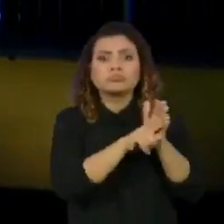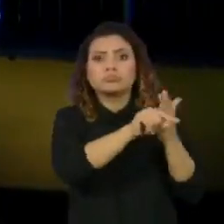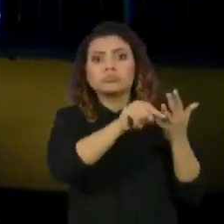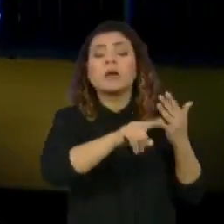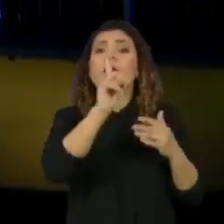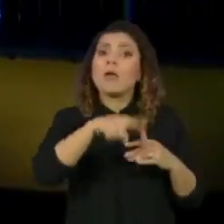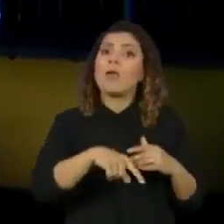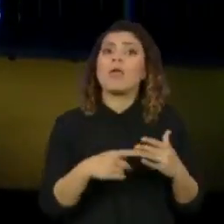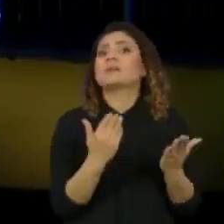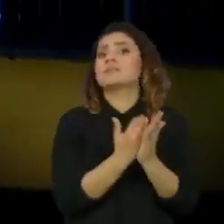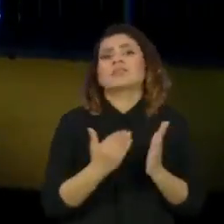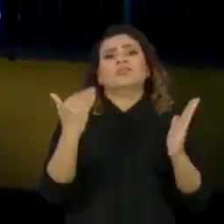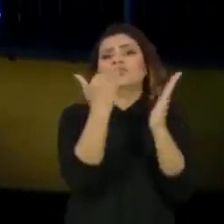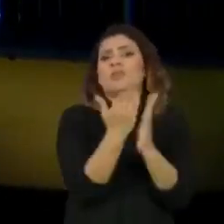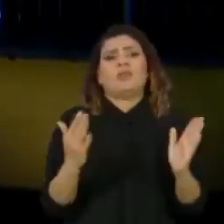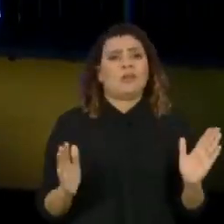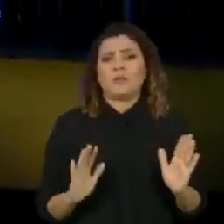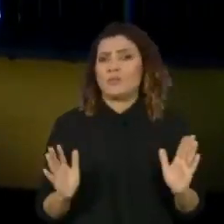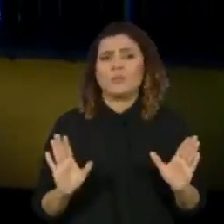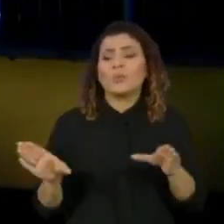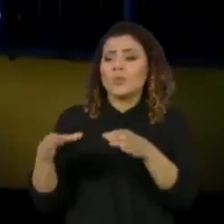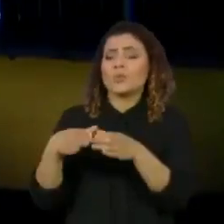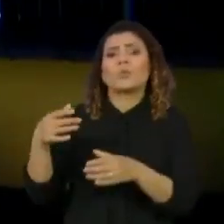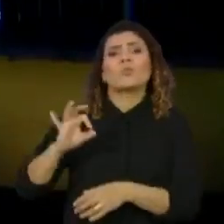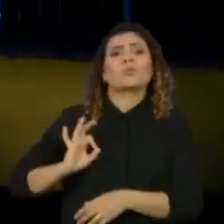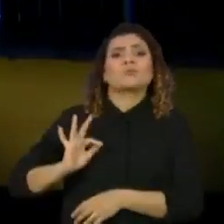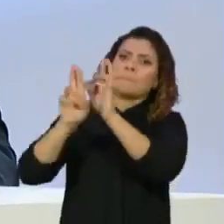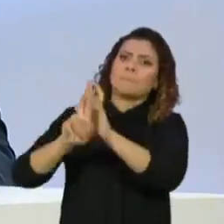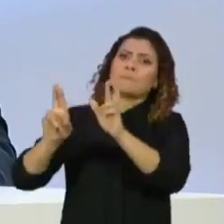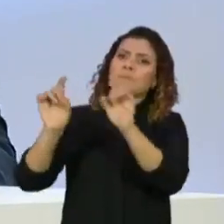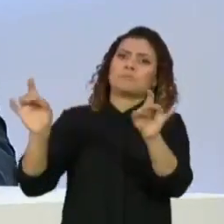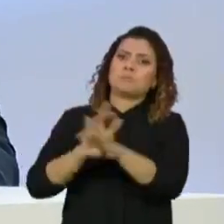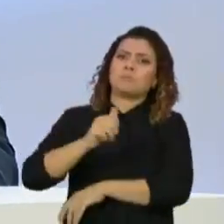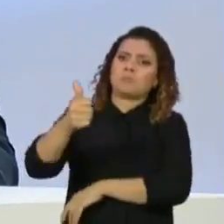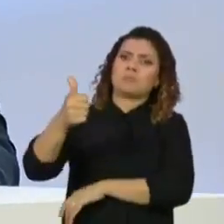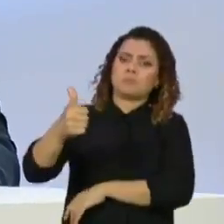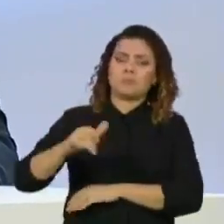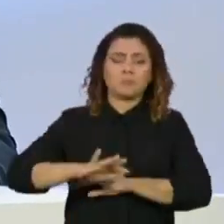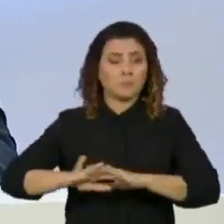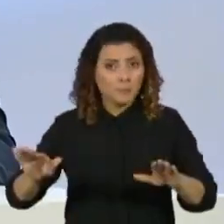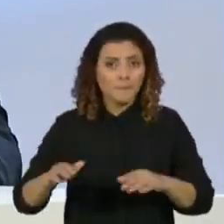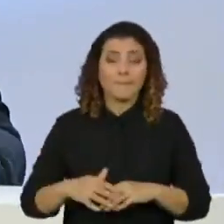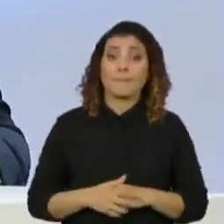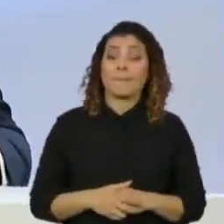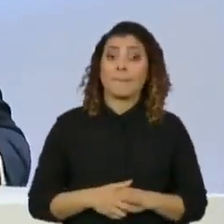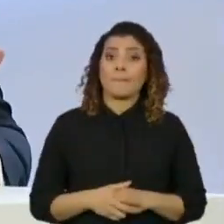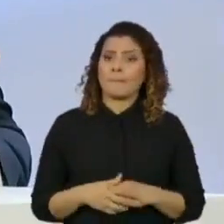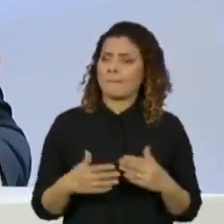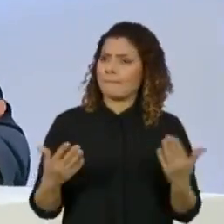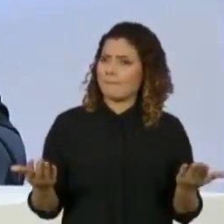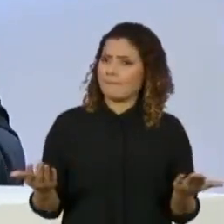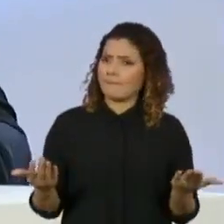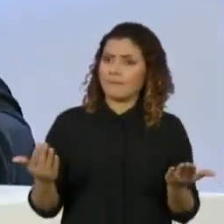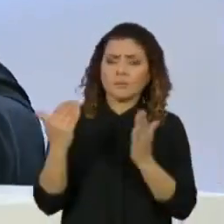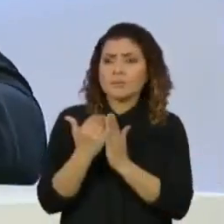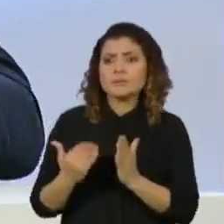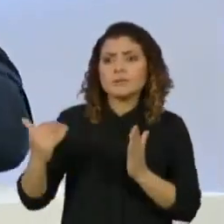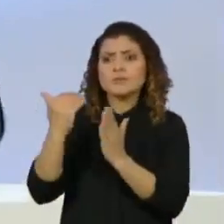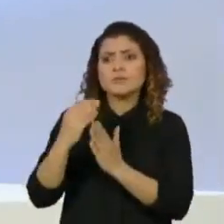não repetiríamos os métodos da Lava Jato. Até porque todos nós tínhamos